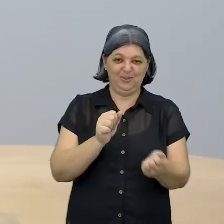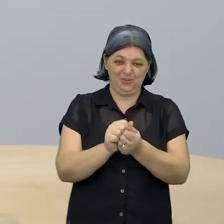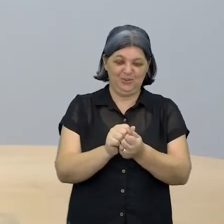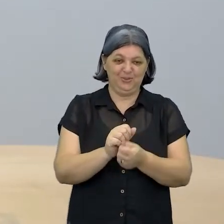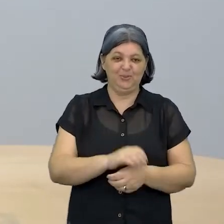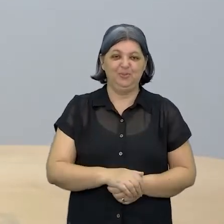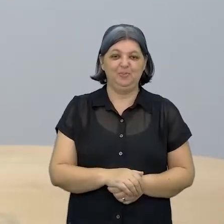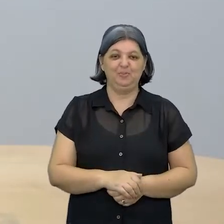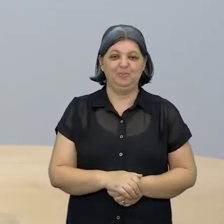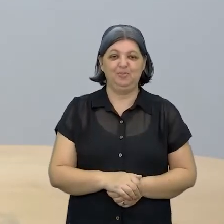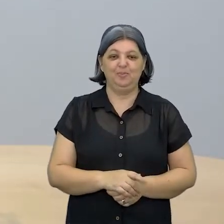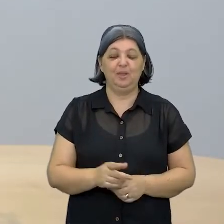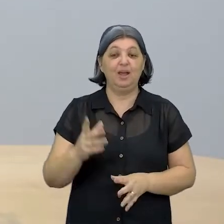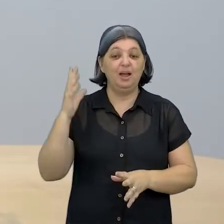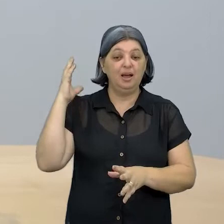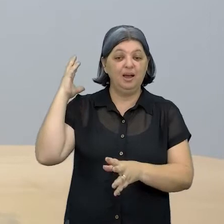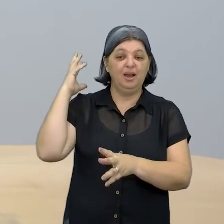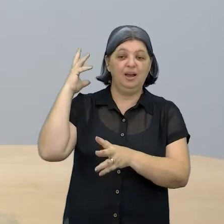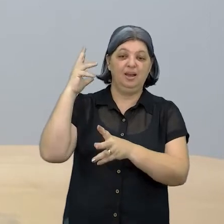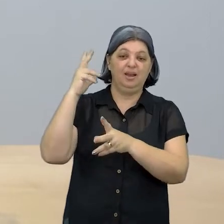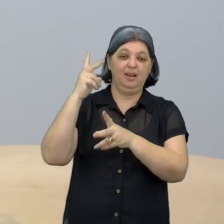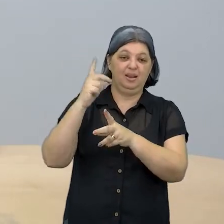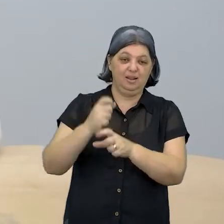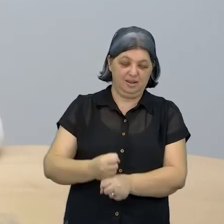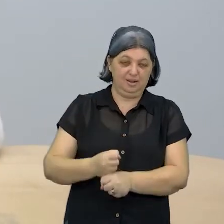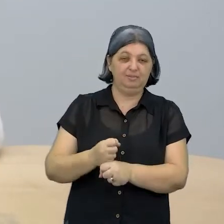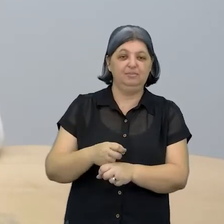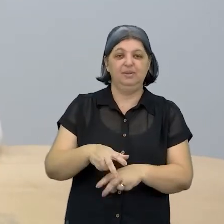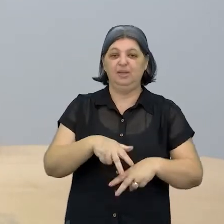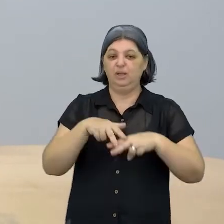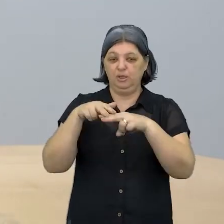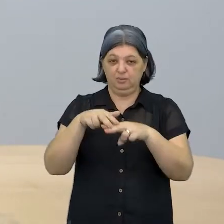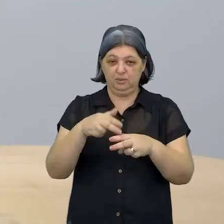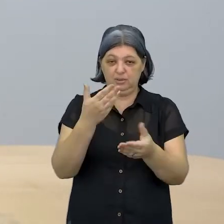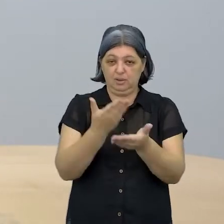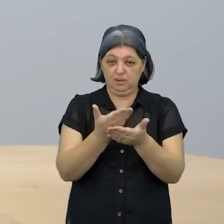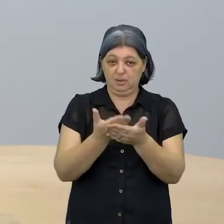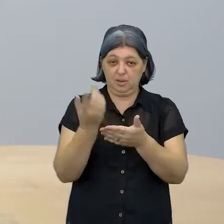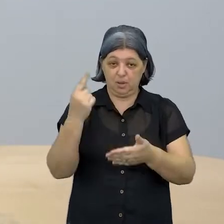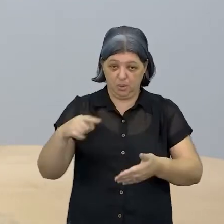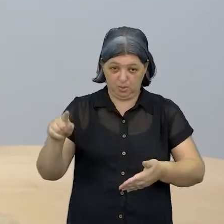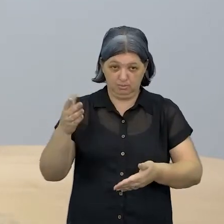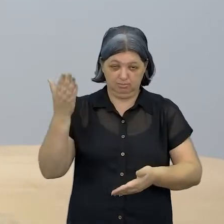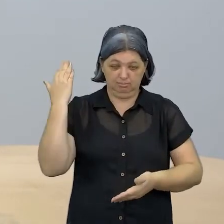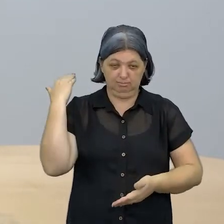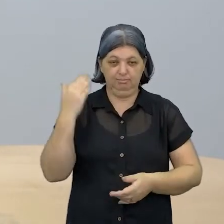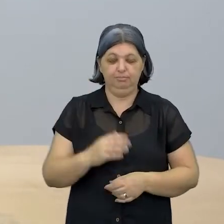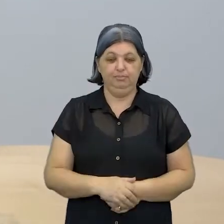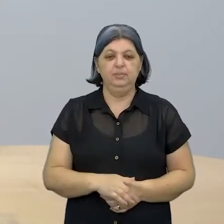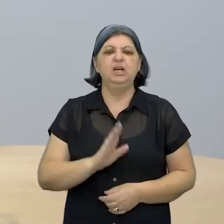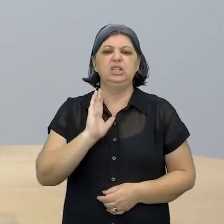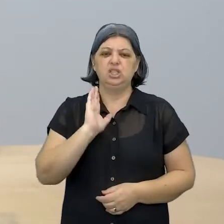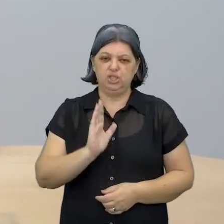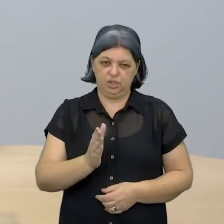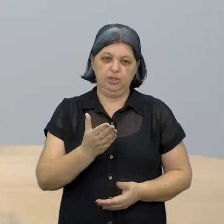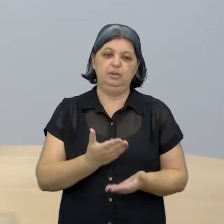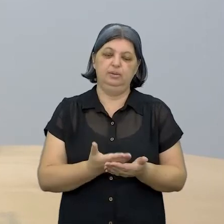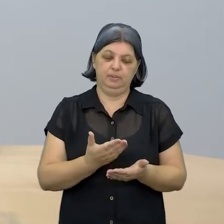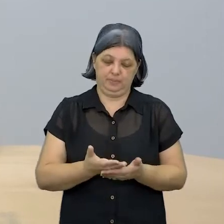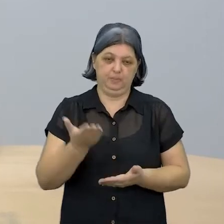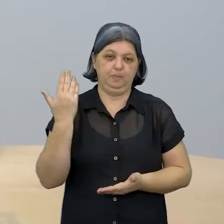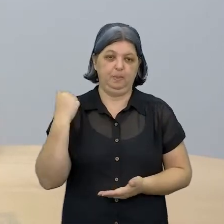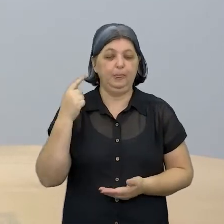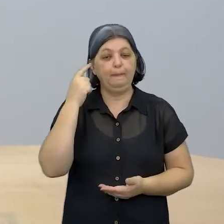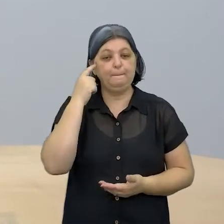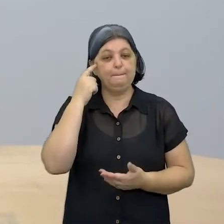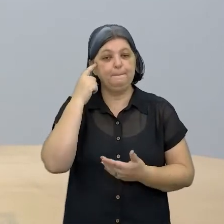uma breve recapitulação do que a gente conversou na nossa última aula. Na aula anterior, a gente já falava, como eu disse para vocês,